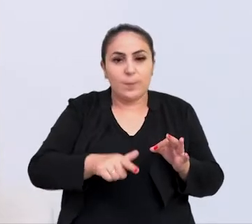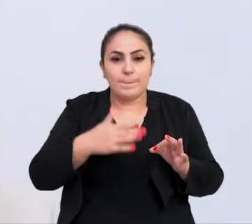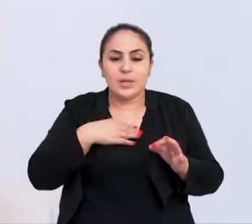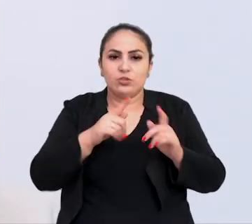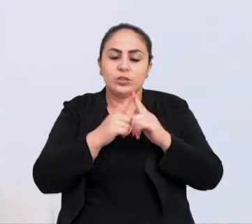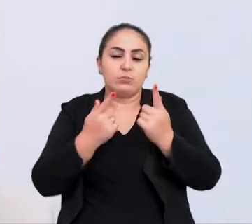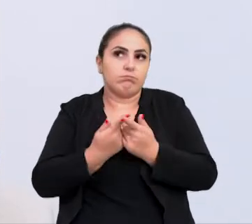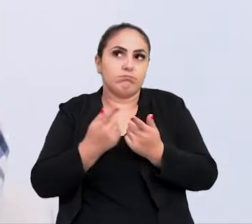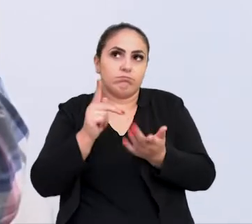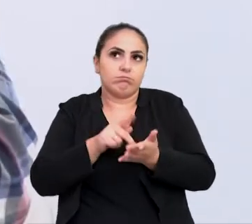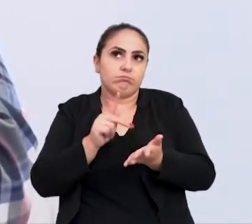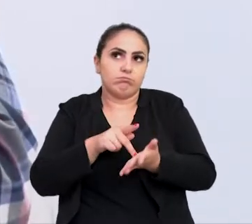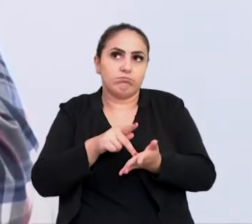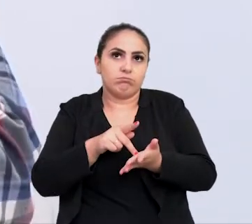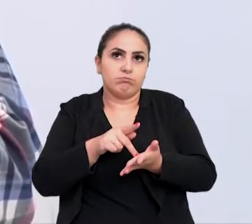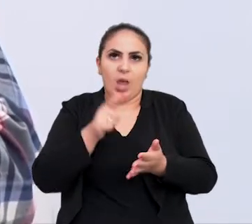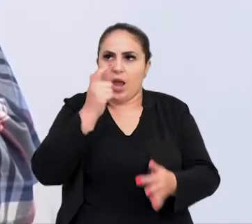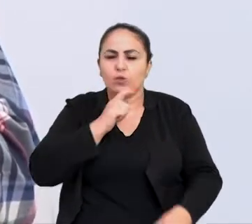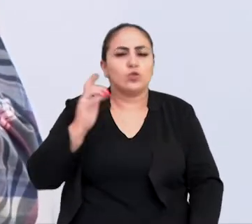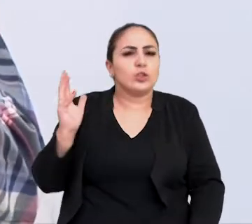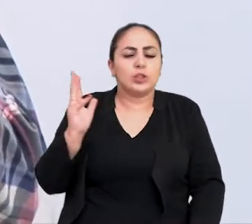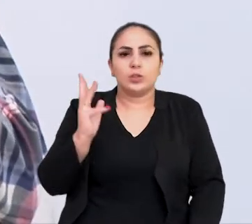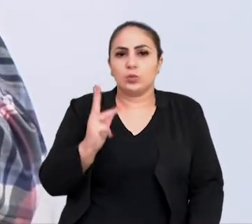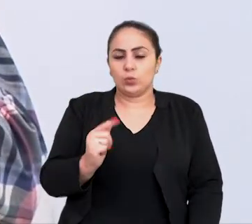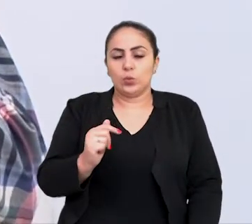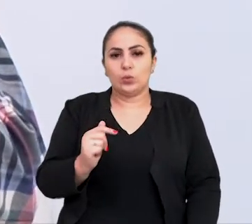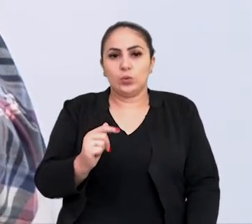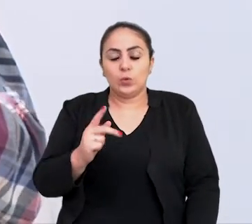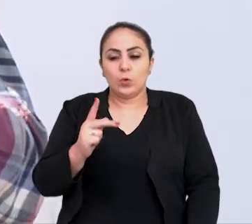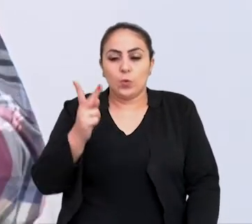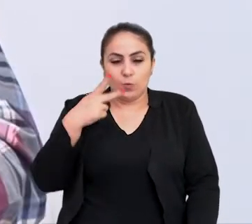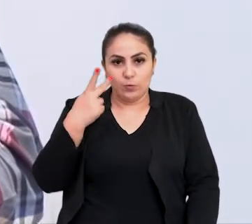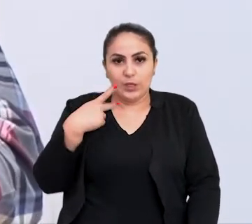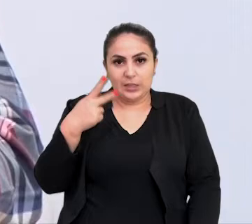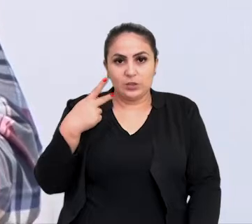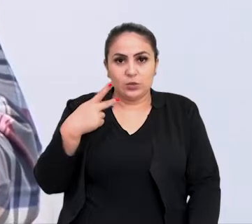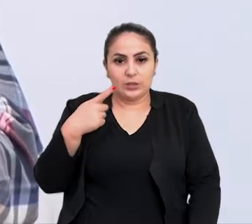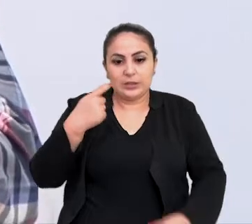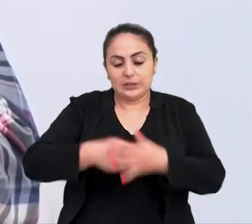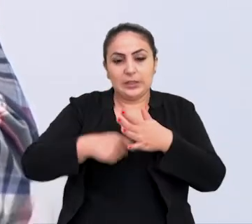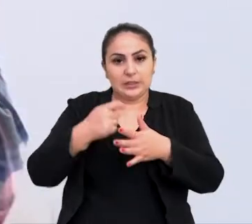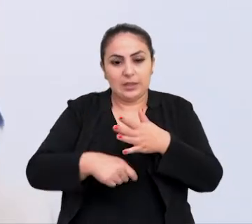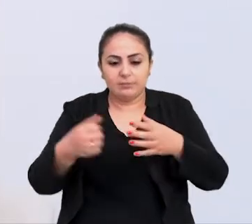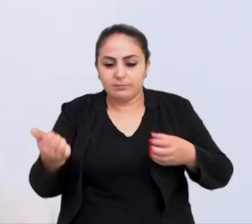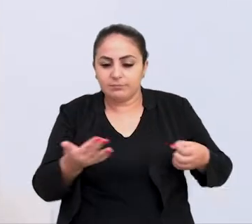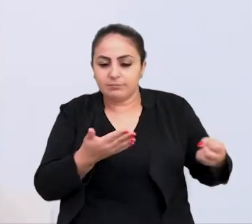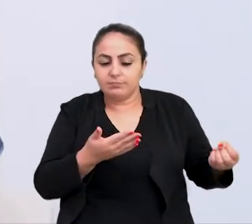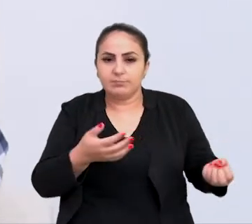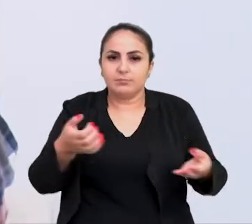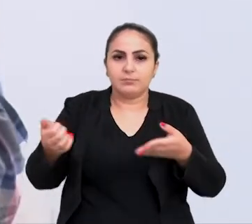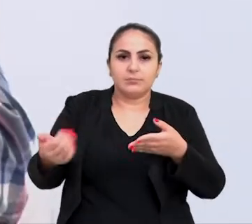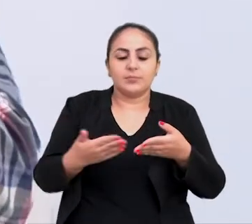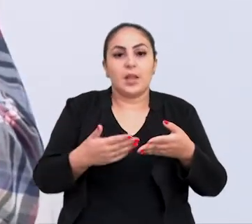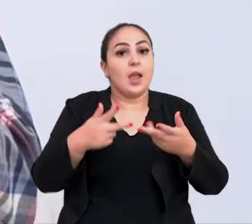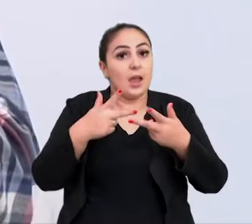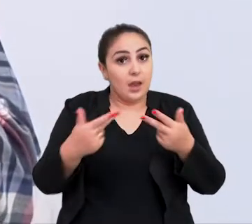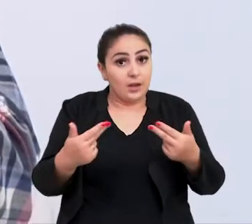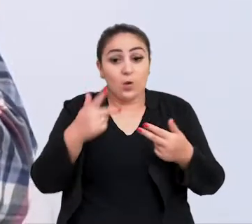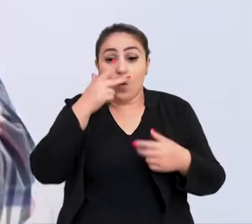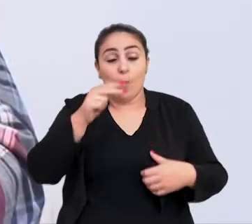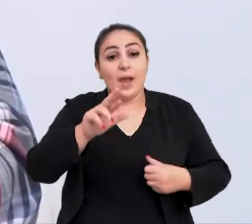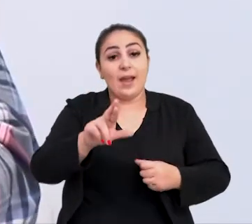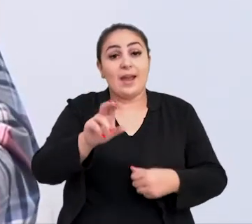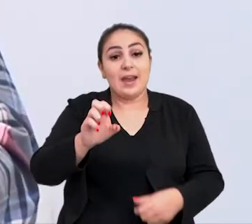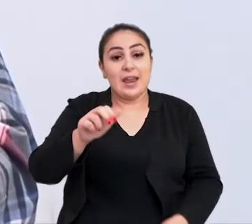meu mandato. E na verdade, eu acho que todo aquele parlamentar que busca se reinventar, ele é